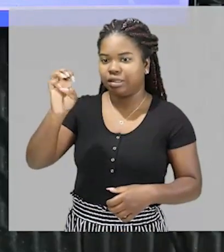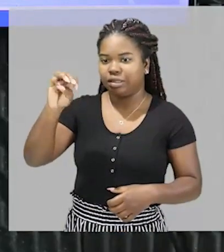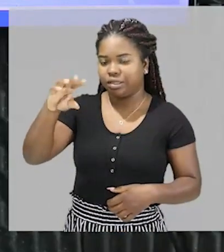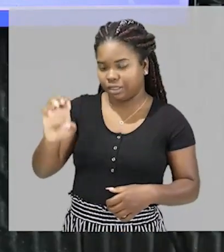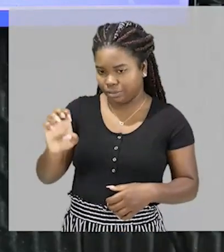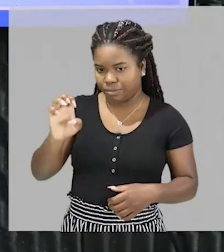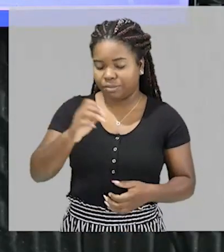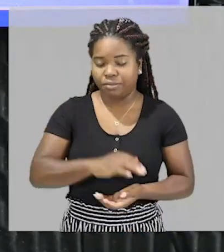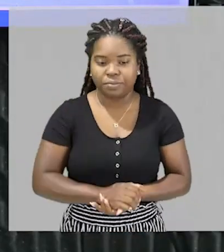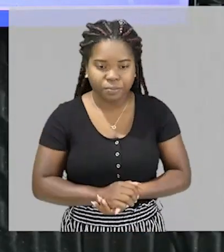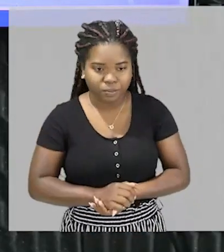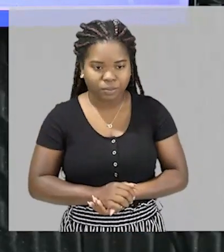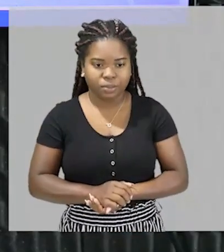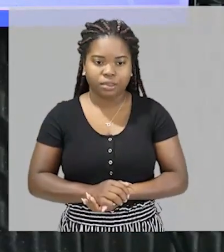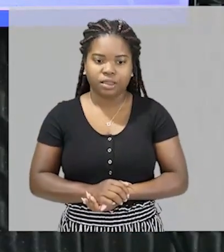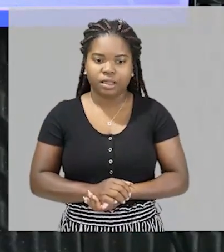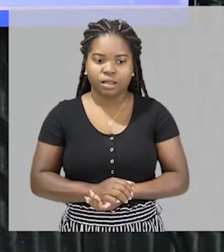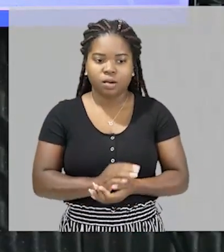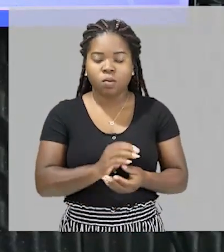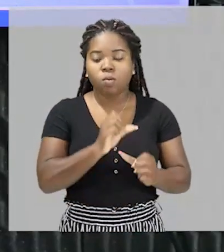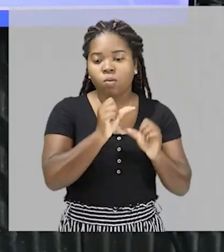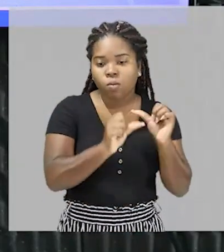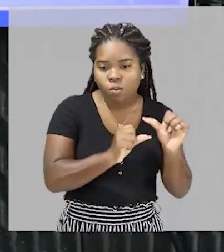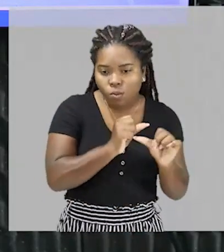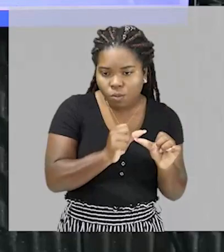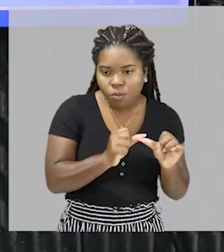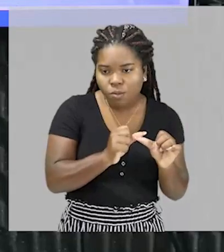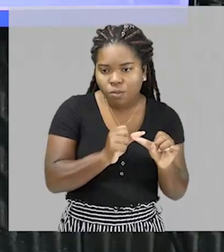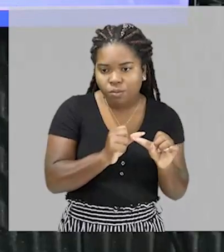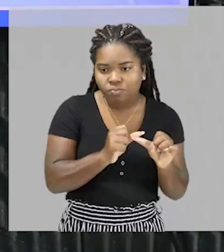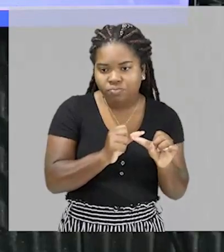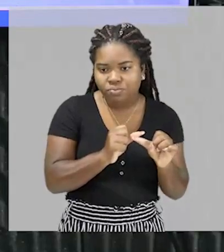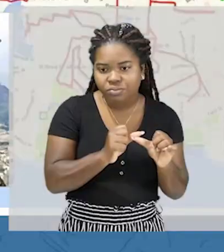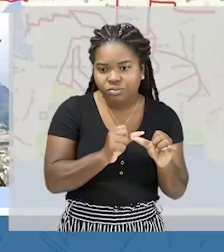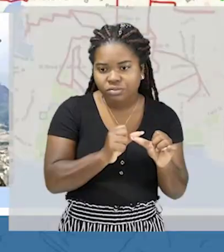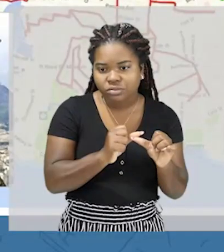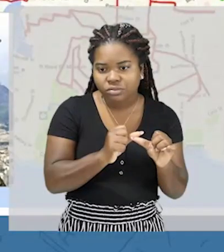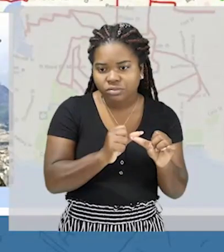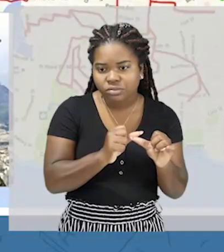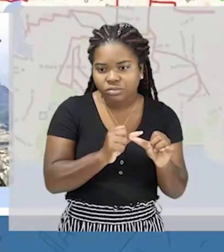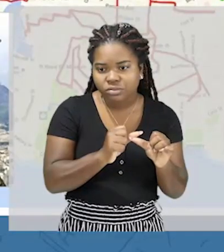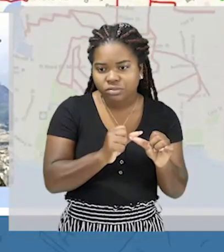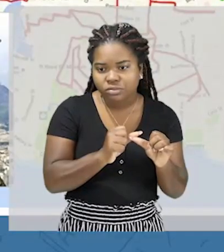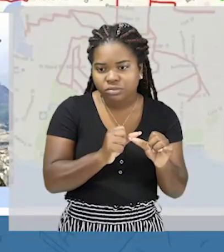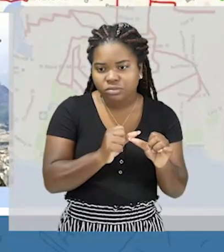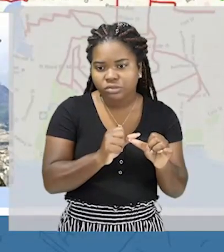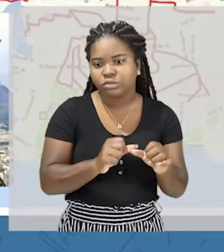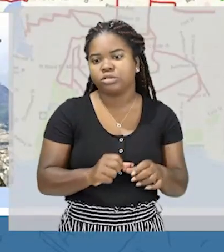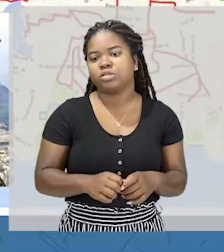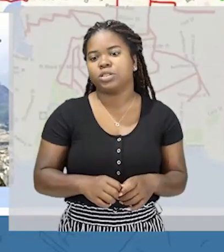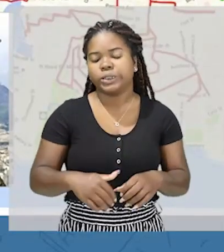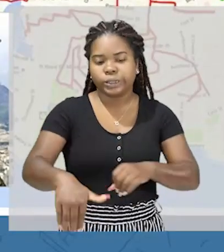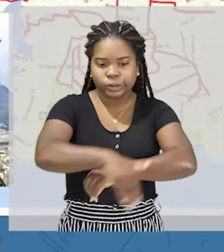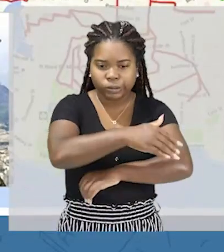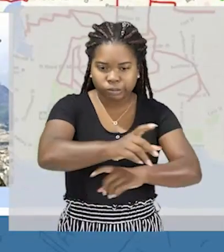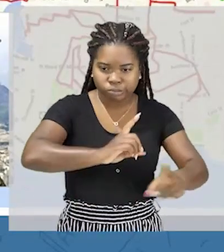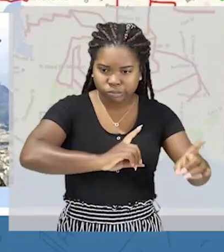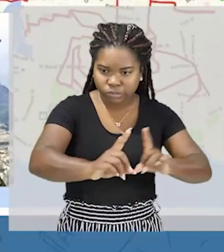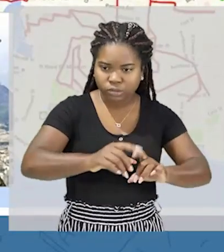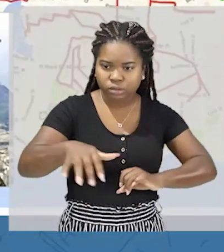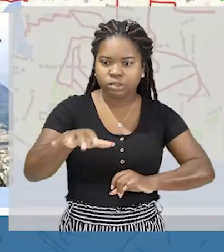lá. E ele transformou as rotas dessa região, né, em